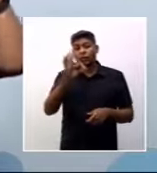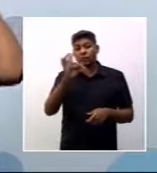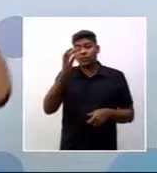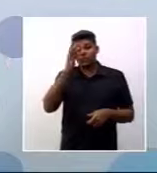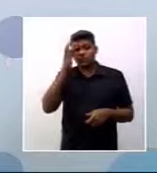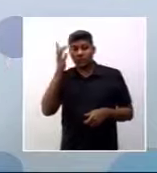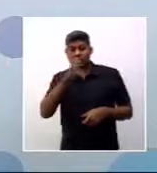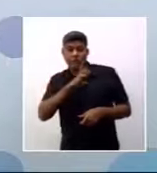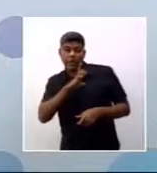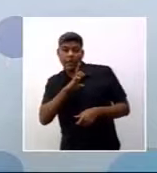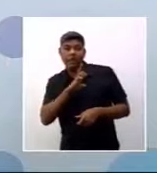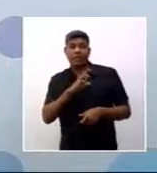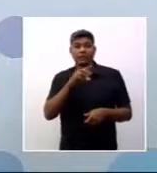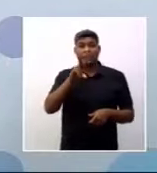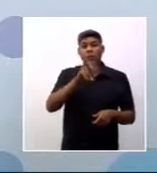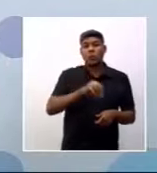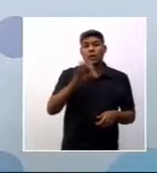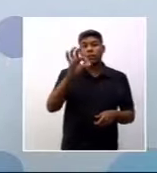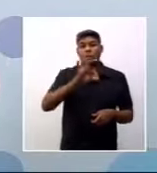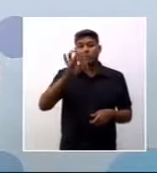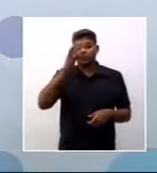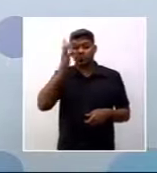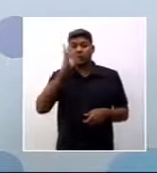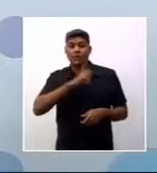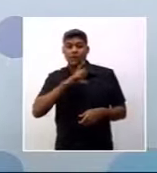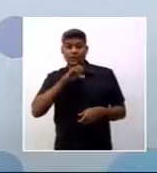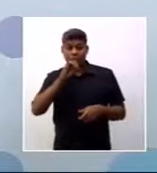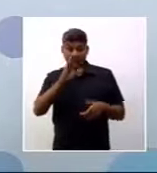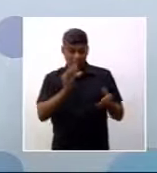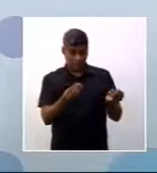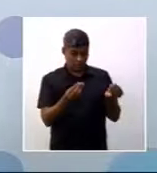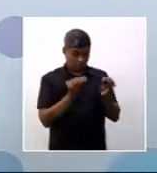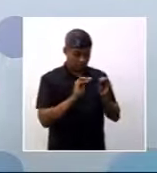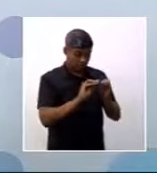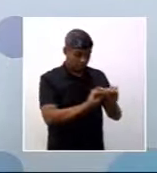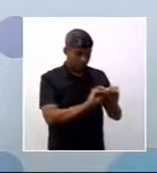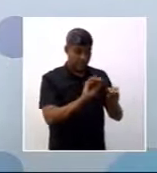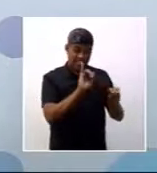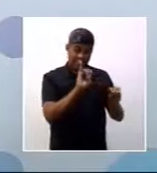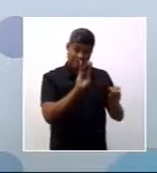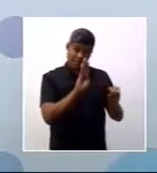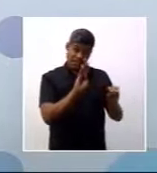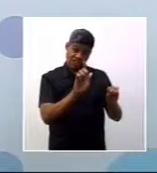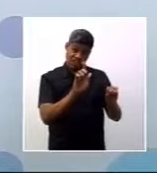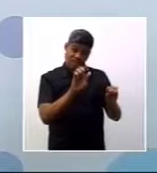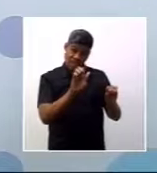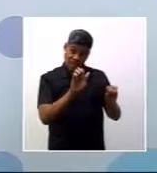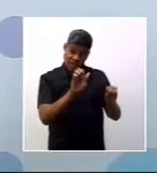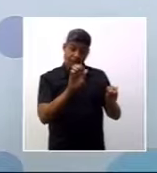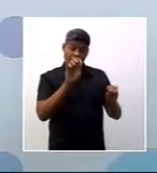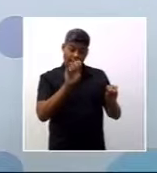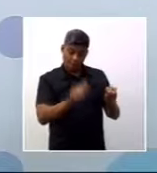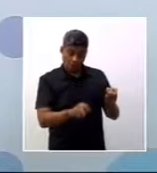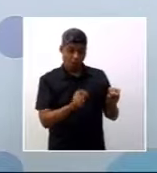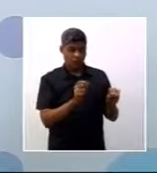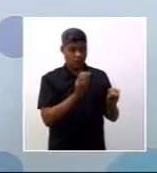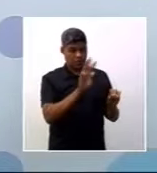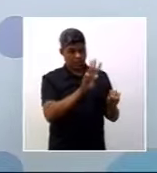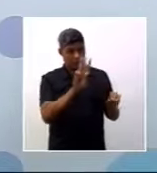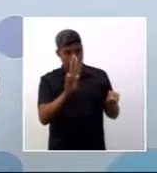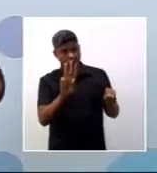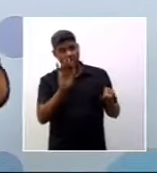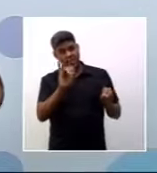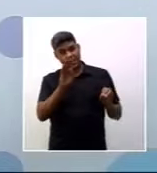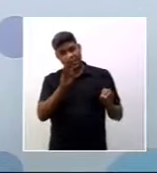da população fez isso pode tá usando da população aquilo e se lá tem a fonte o ibge por exemplo você pode até o site do ibge e conferir